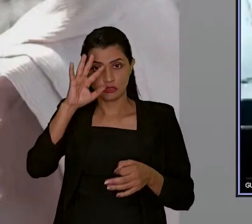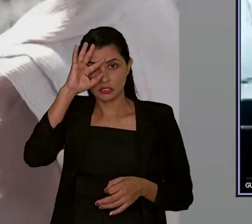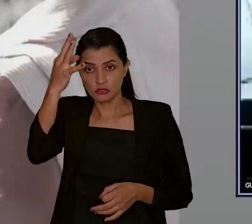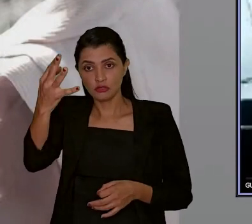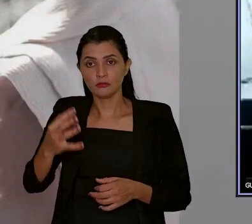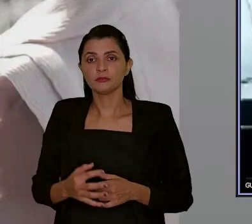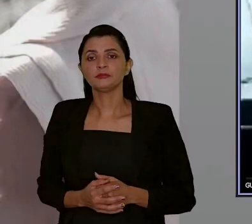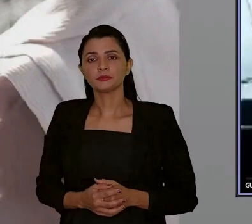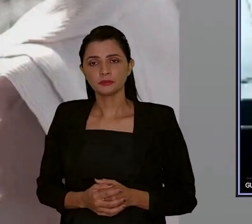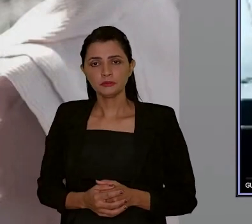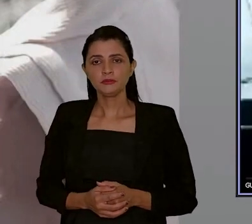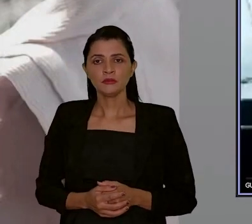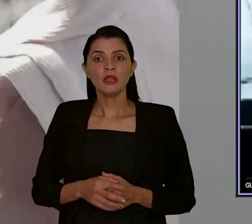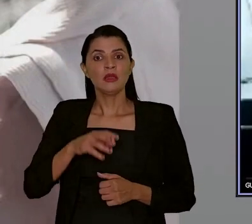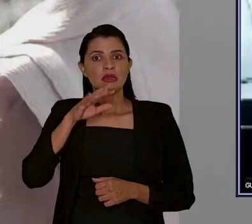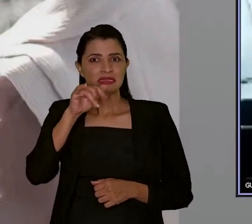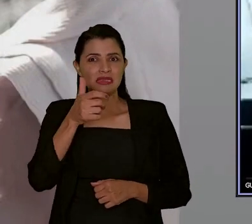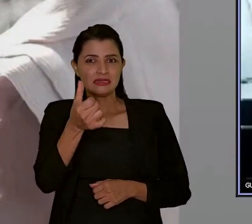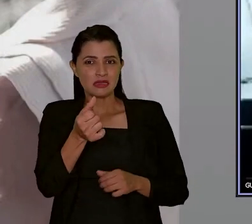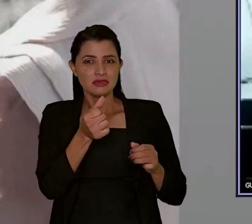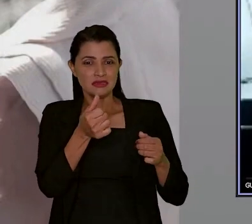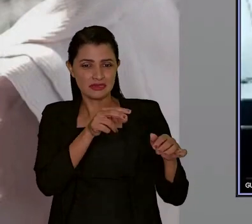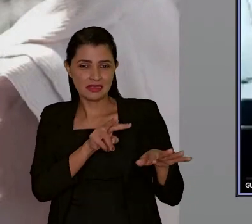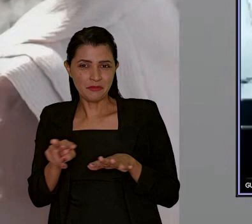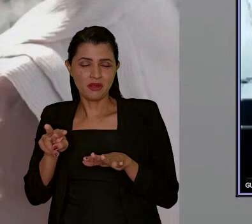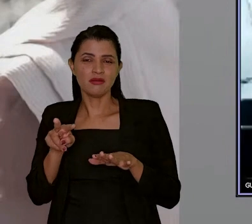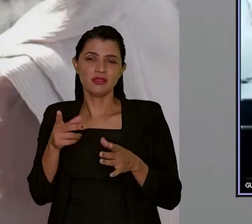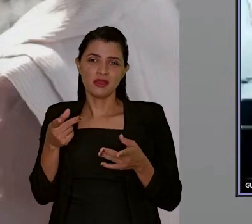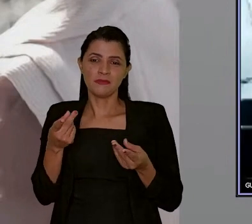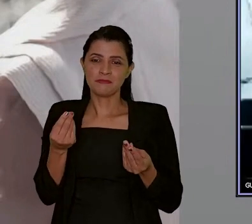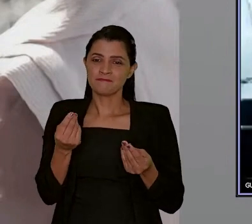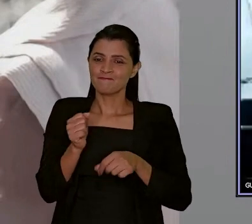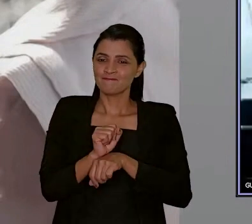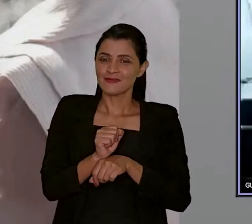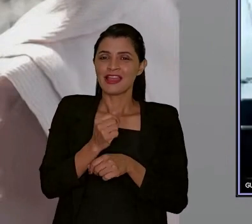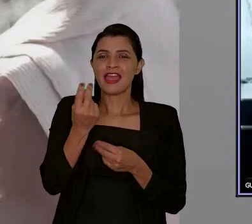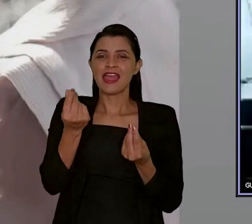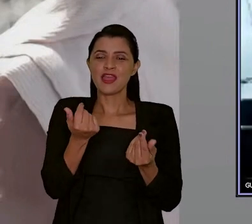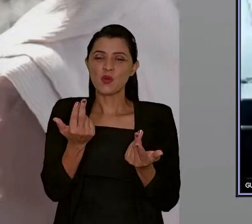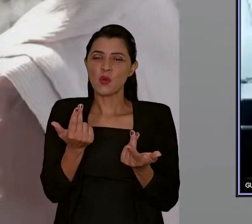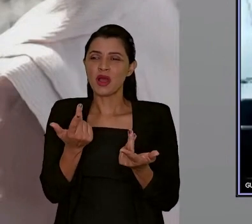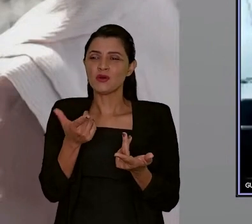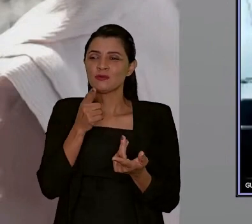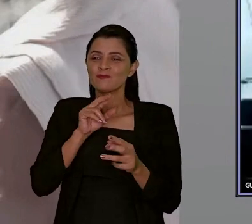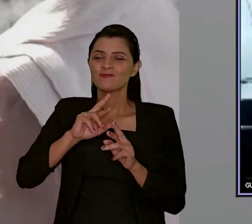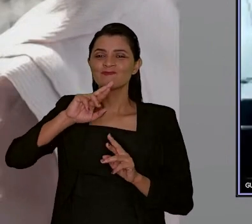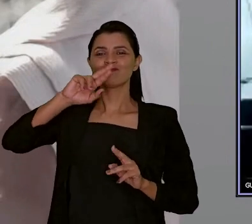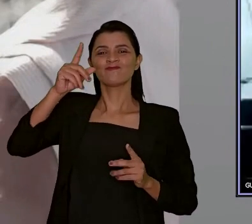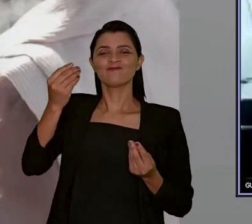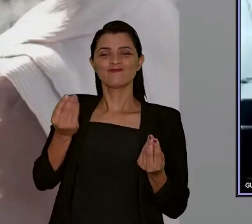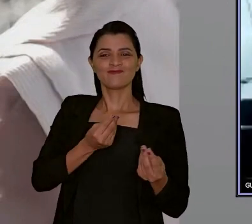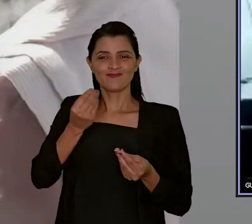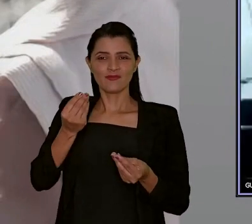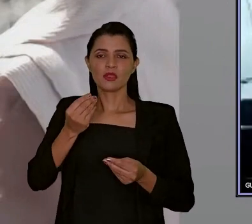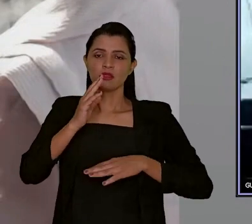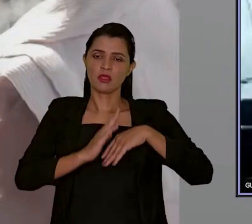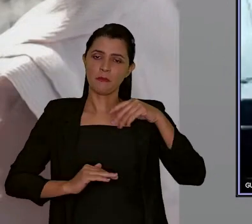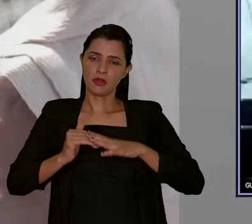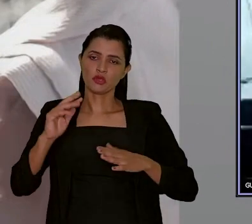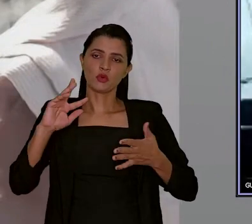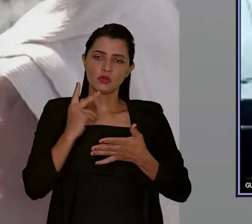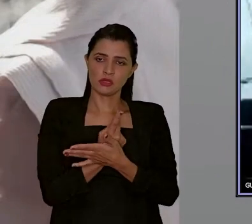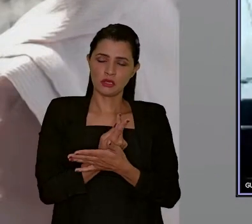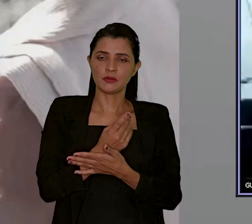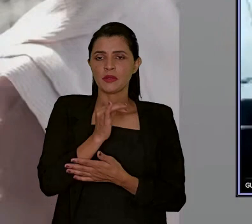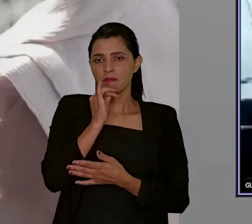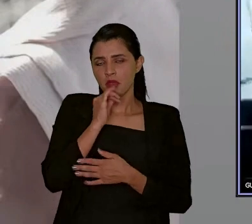Ultrapassar as 6 semanas acaba sendo algo inerente ao que na prática acontece. Mas também nós não